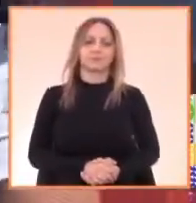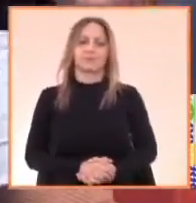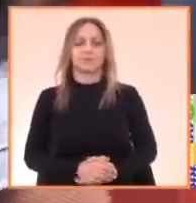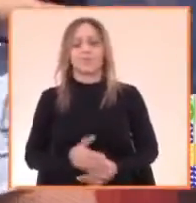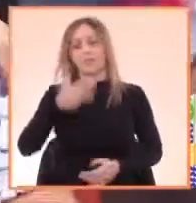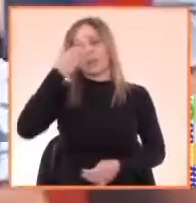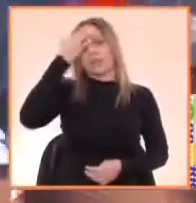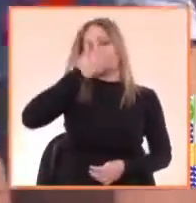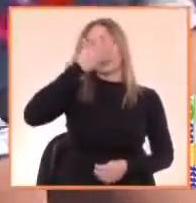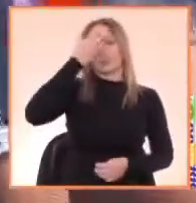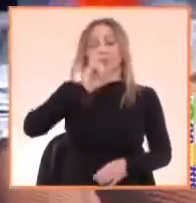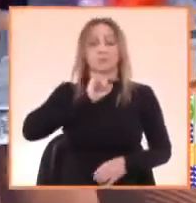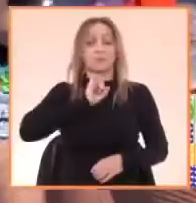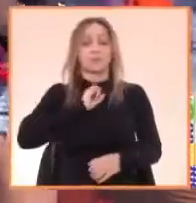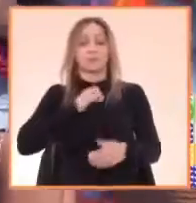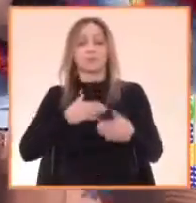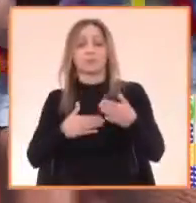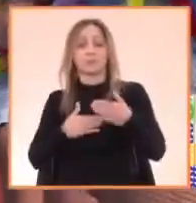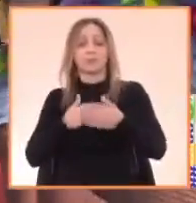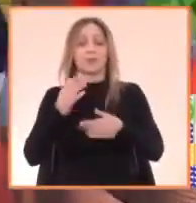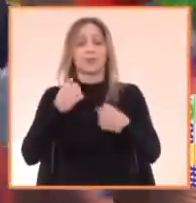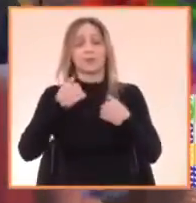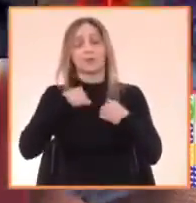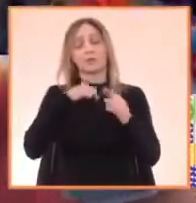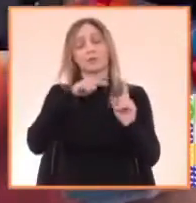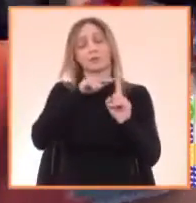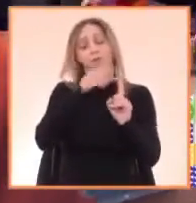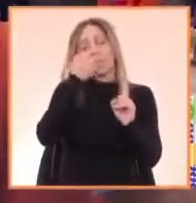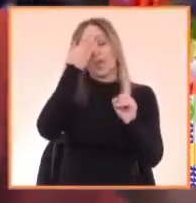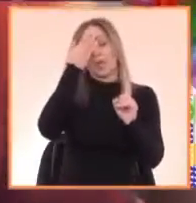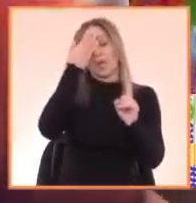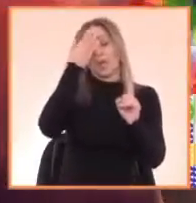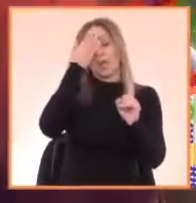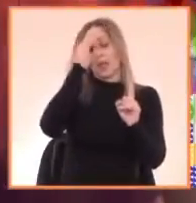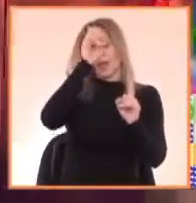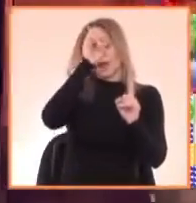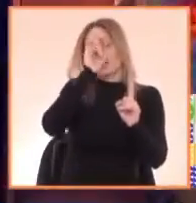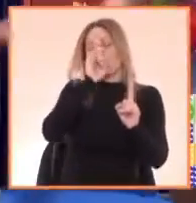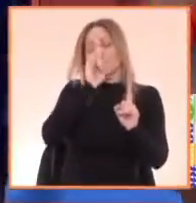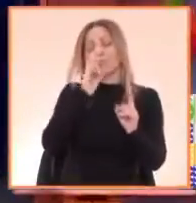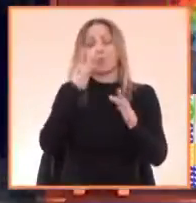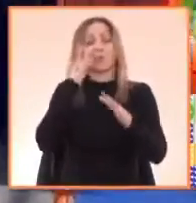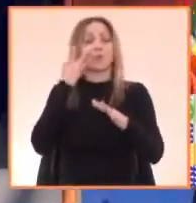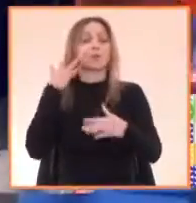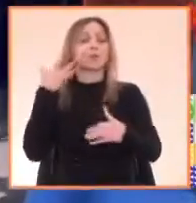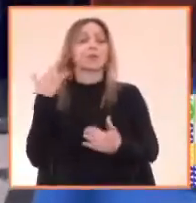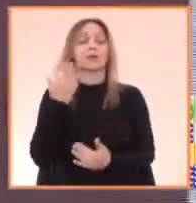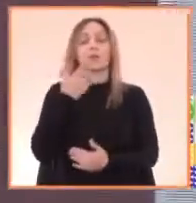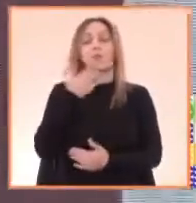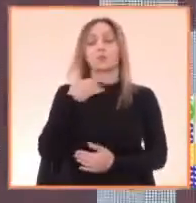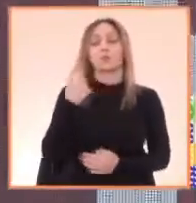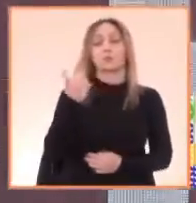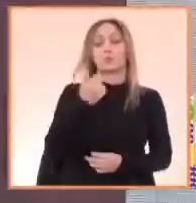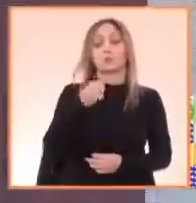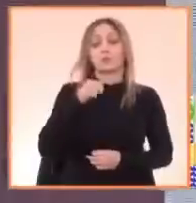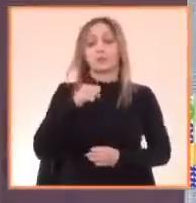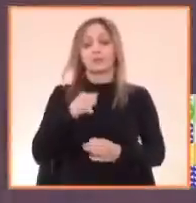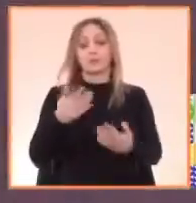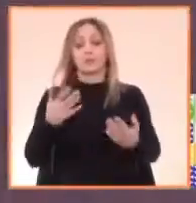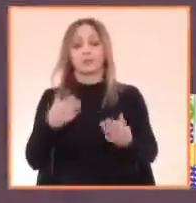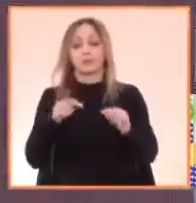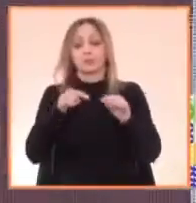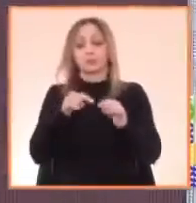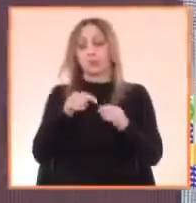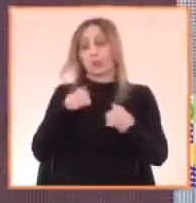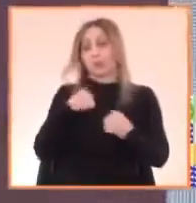meus dias vão passando, só de ti me vou lembrando, morena linda. E como eu não